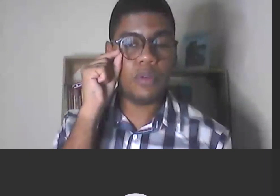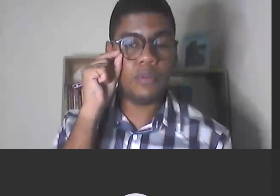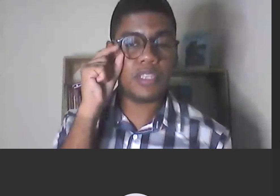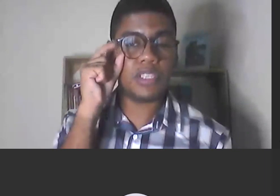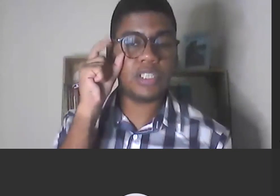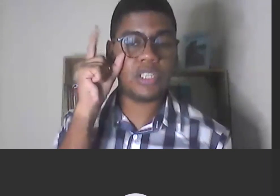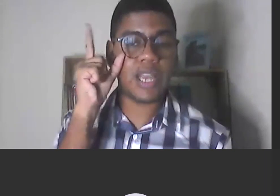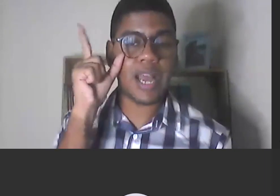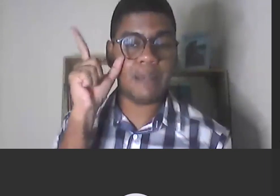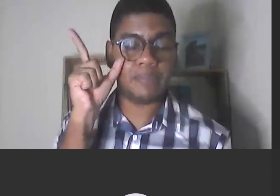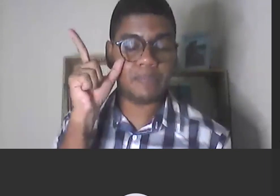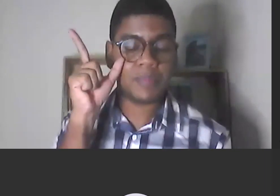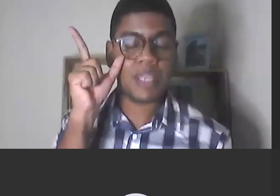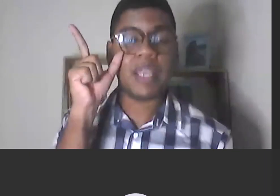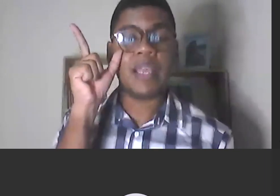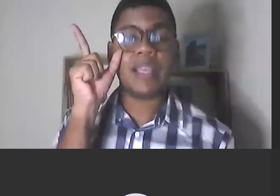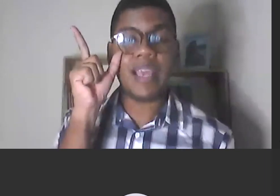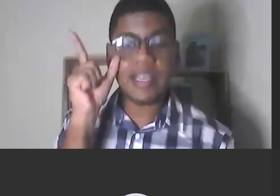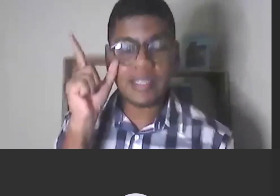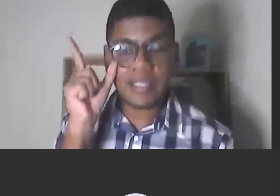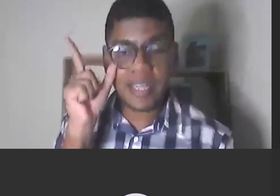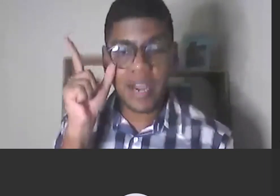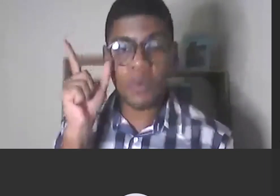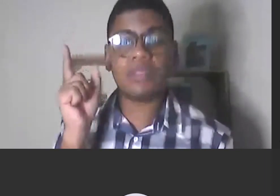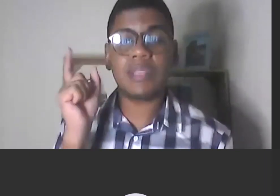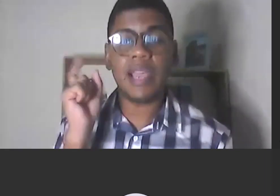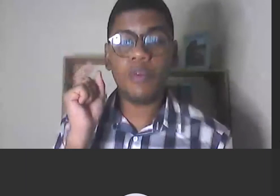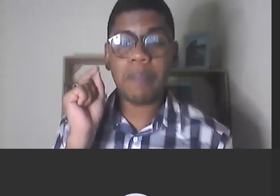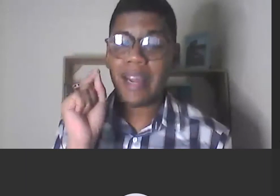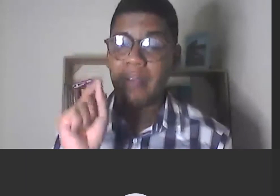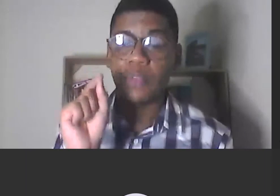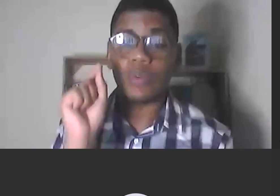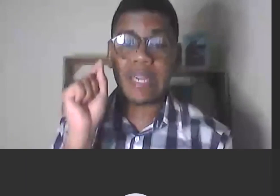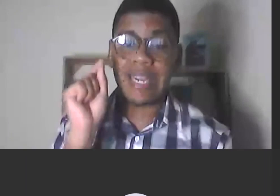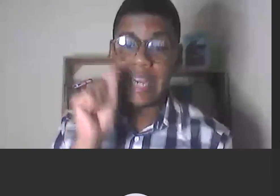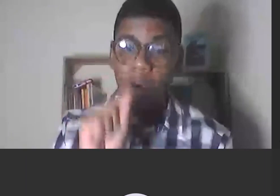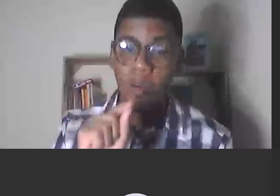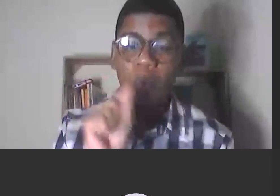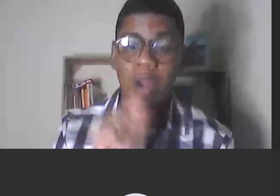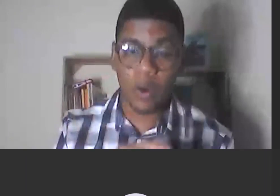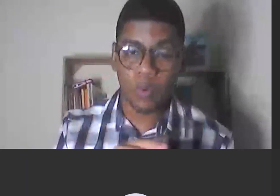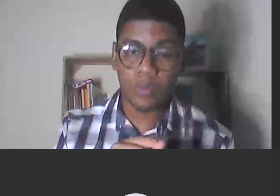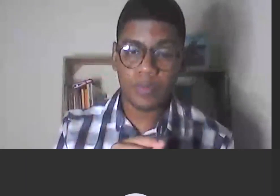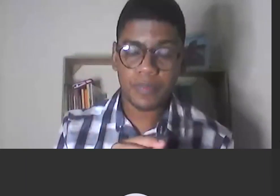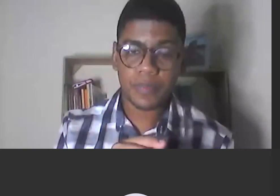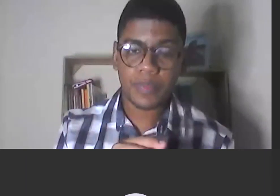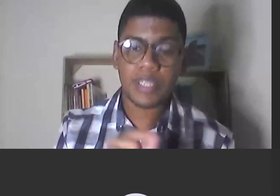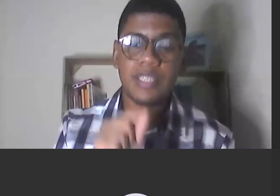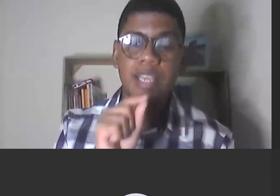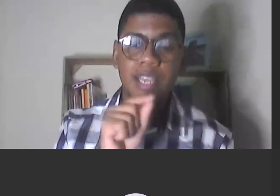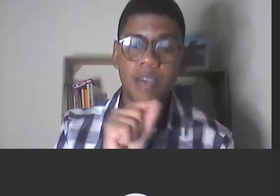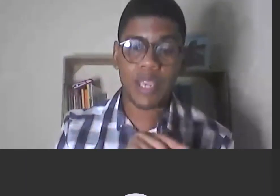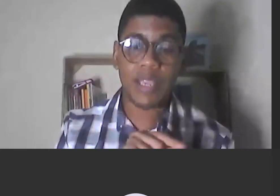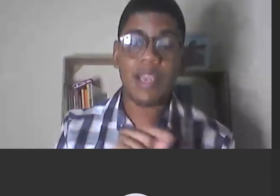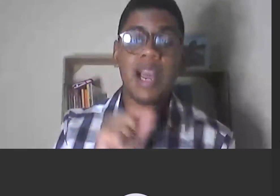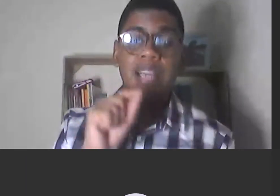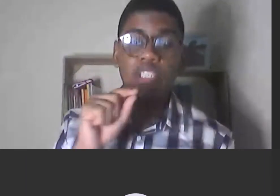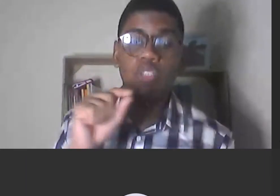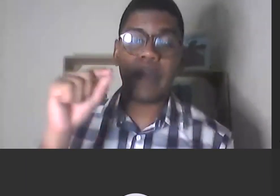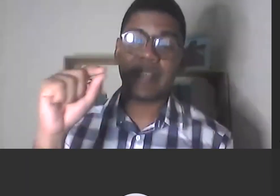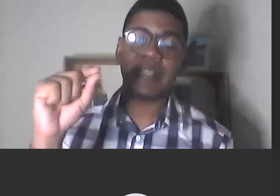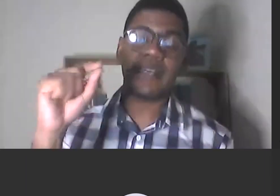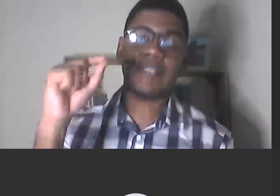Próximo ao olho, e a gente abre. Esse sinal tem um parâmetro não manual, que seria o